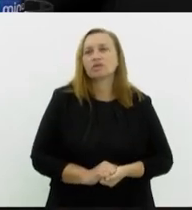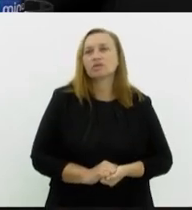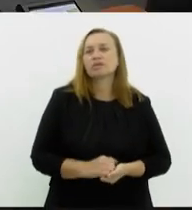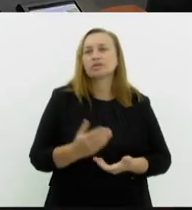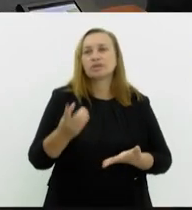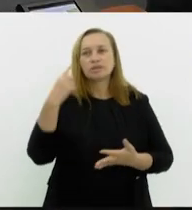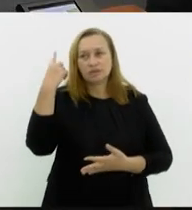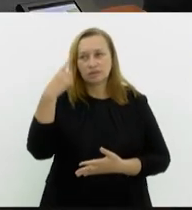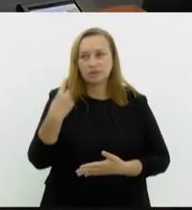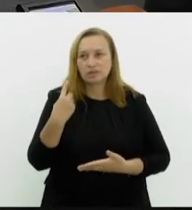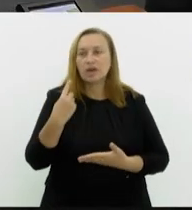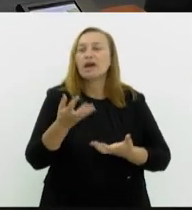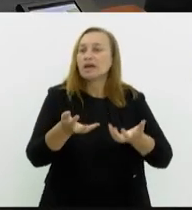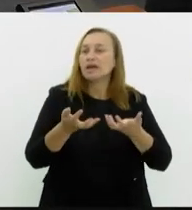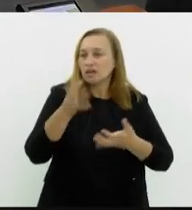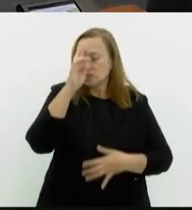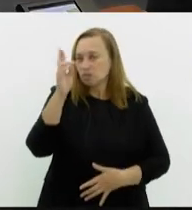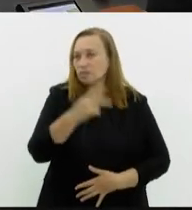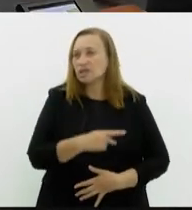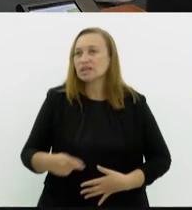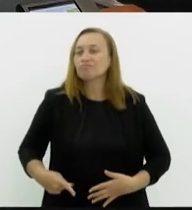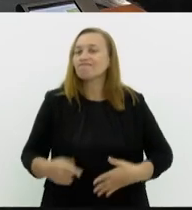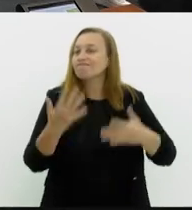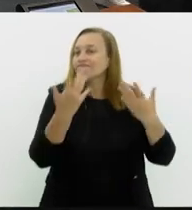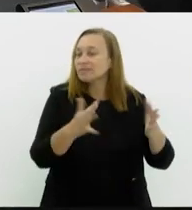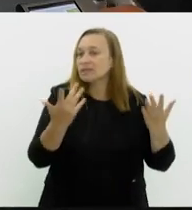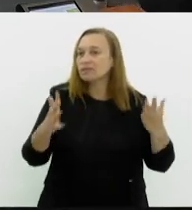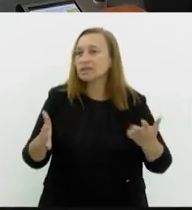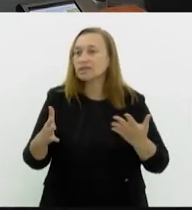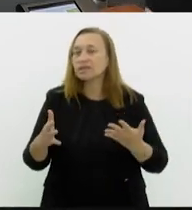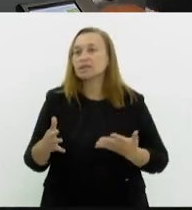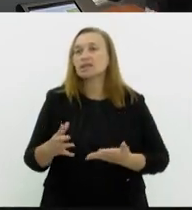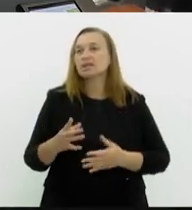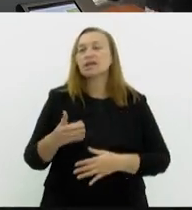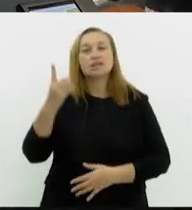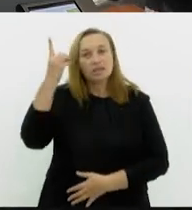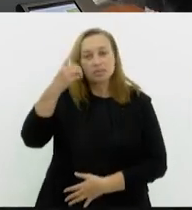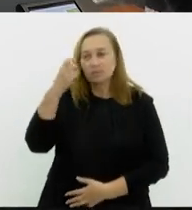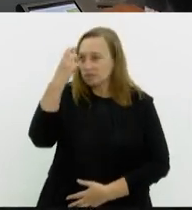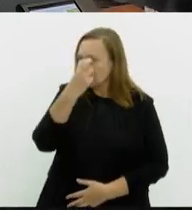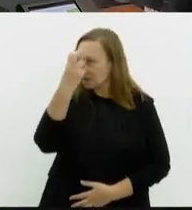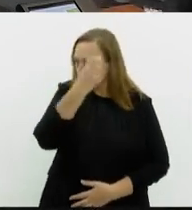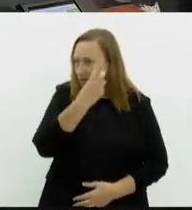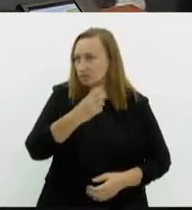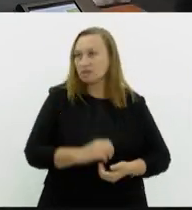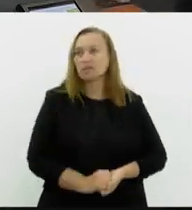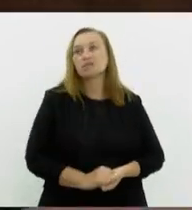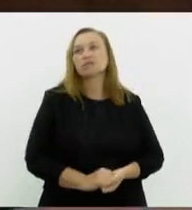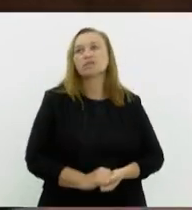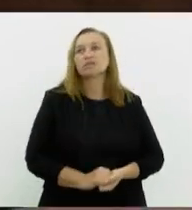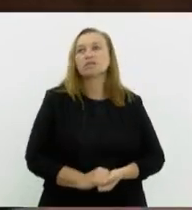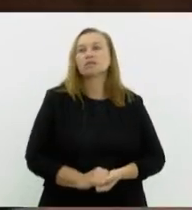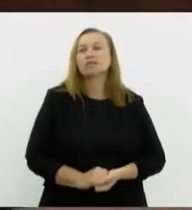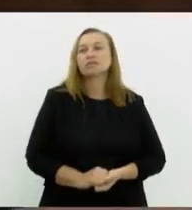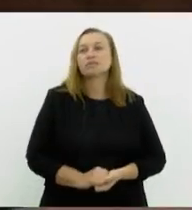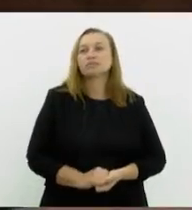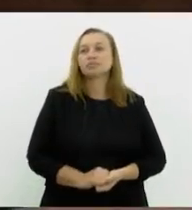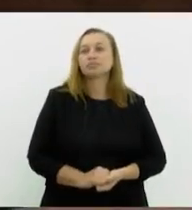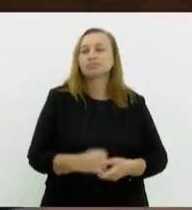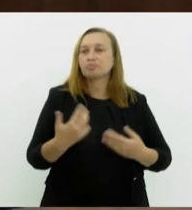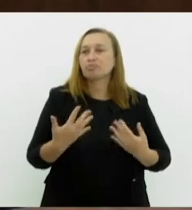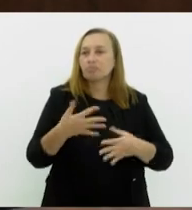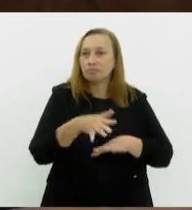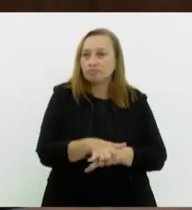favor. Senhor presidente, quero elogiar bastante a autora, a deputada Verônica Lima, uma